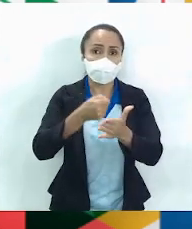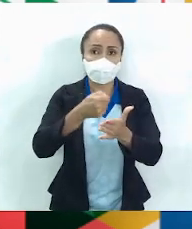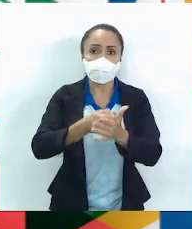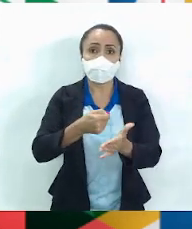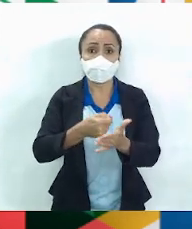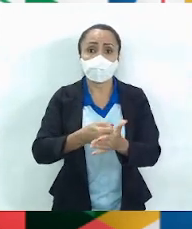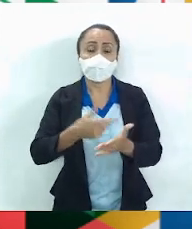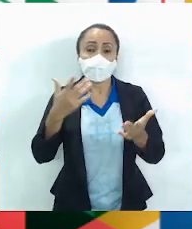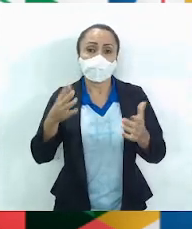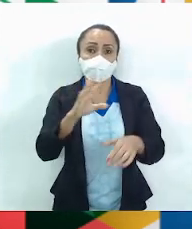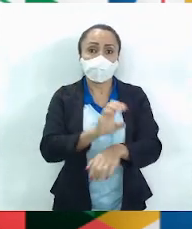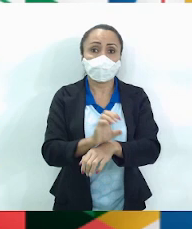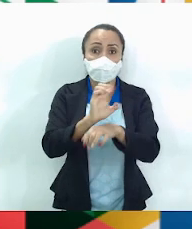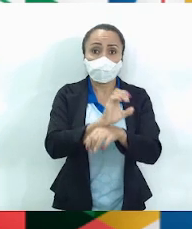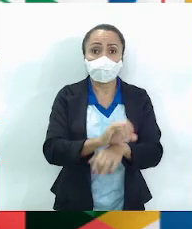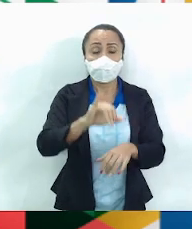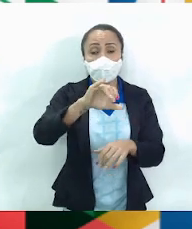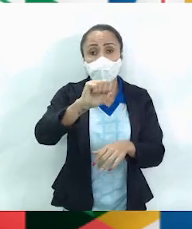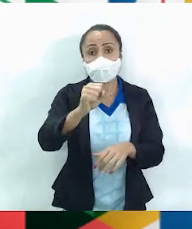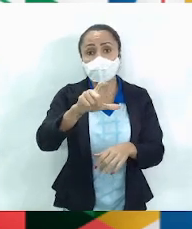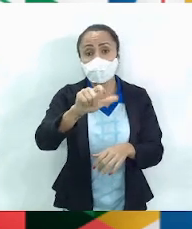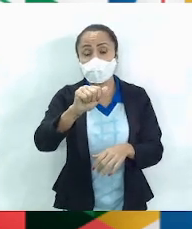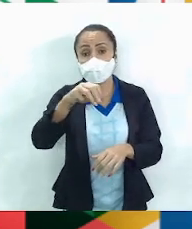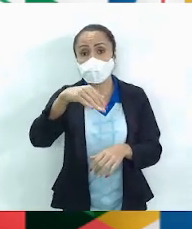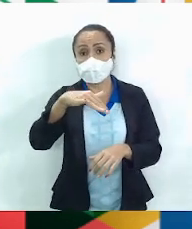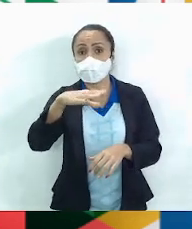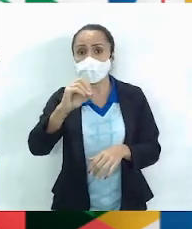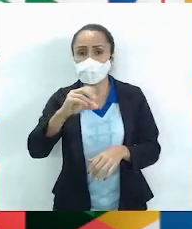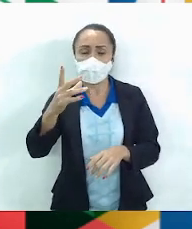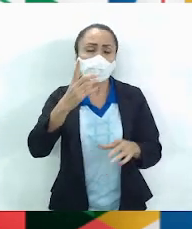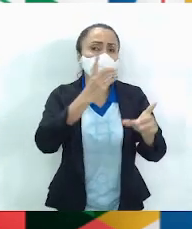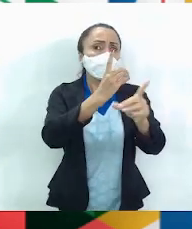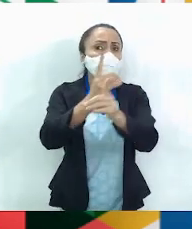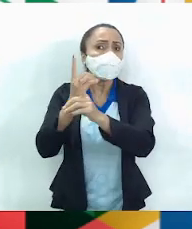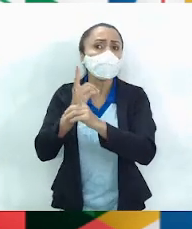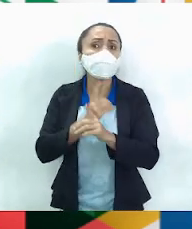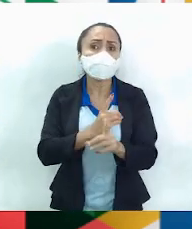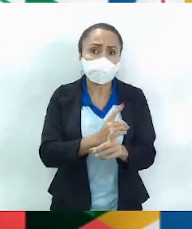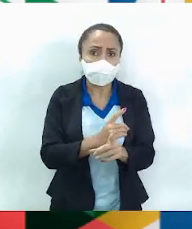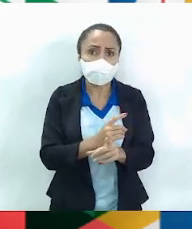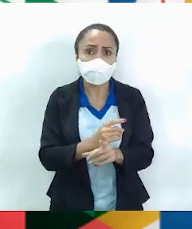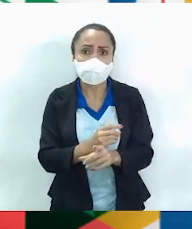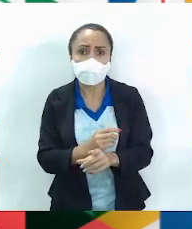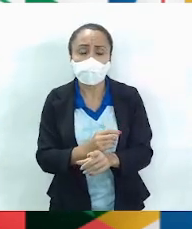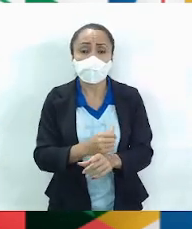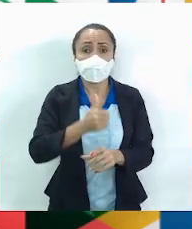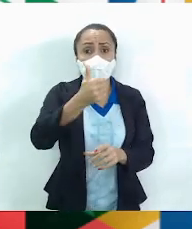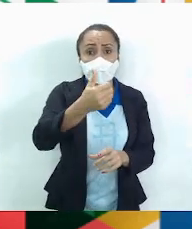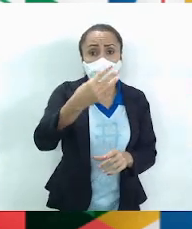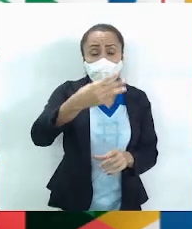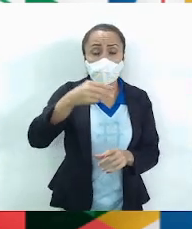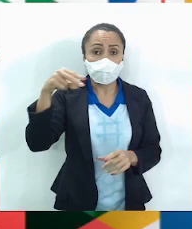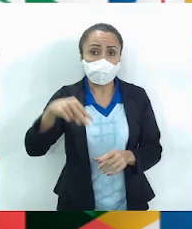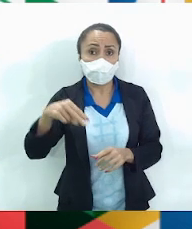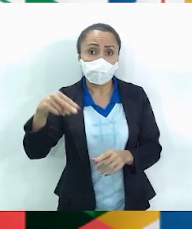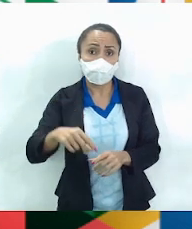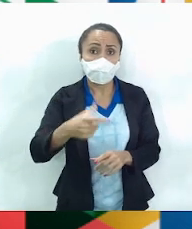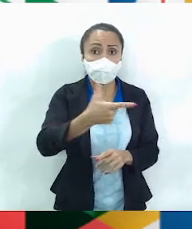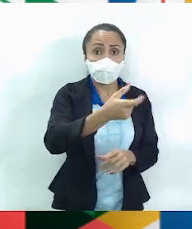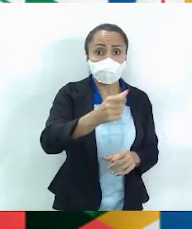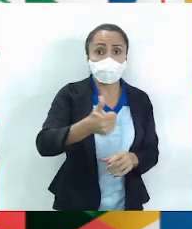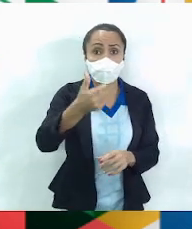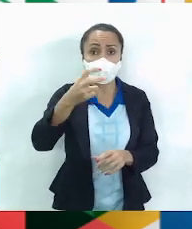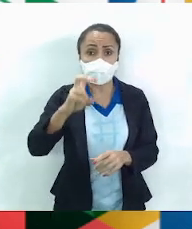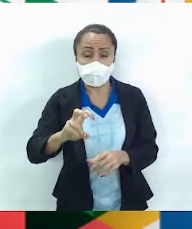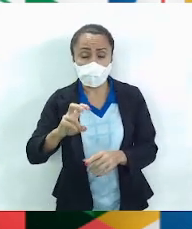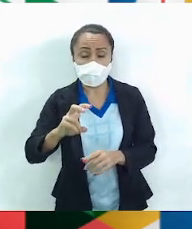ao Estado Islâmico, tá, encontra-se o de 13 de novembro de 2015, ocorrido em